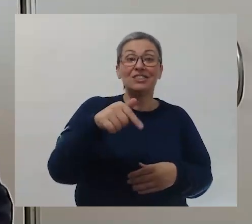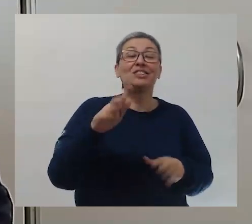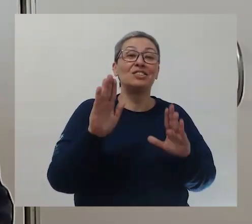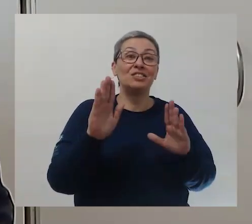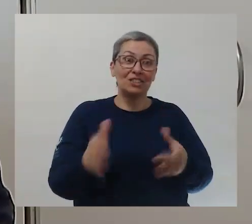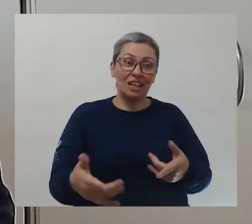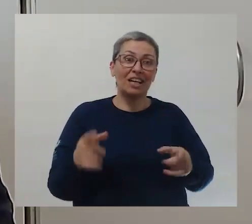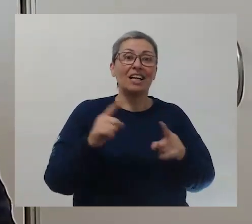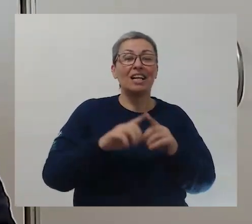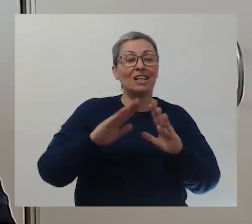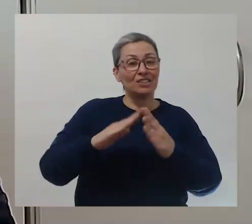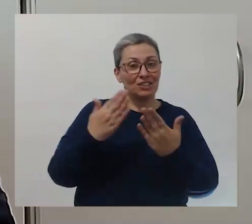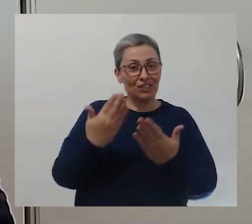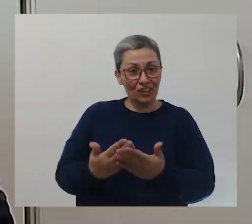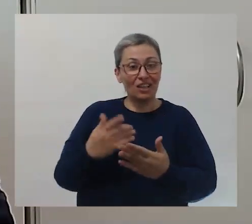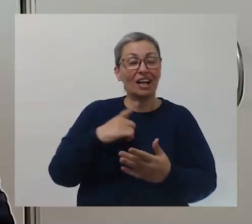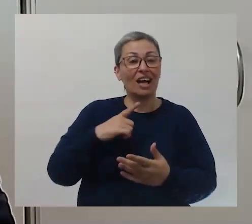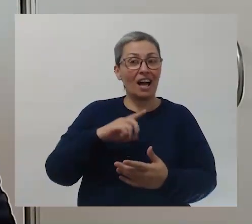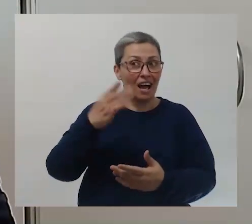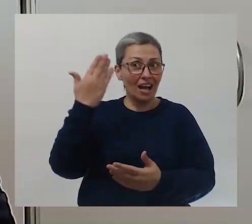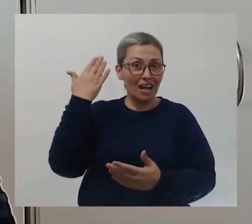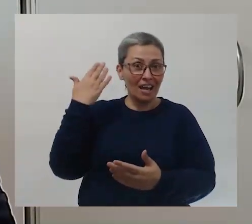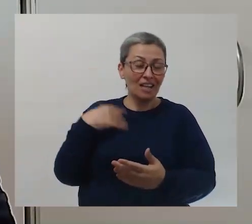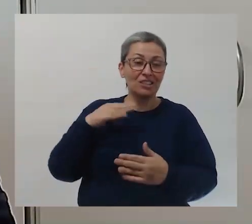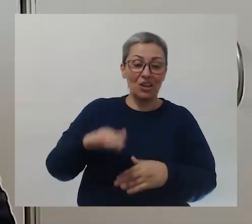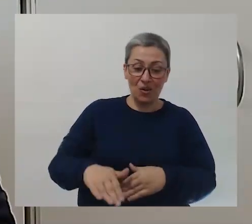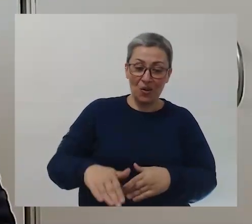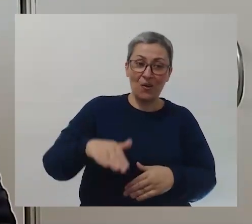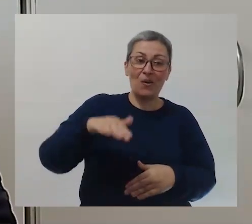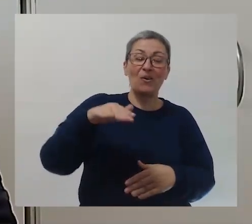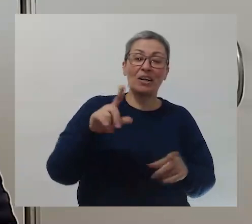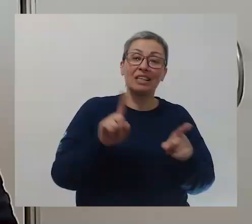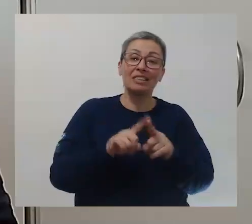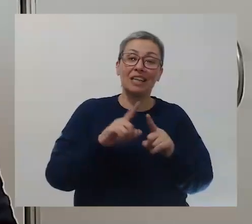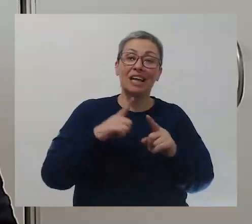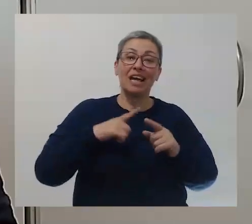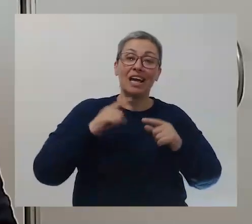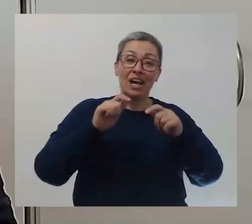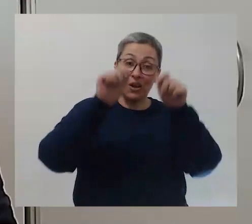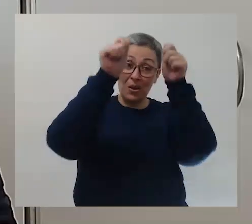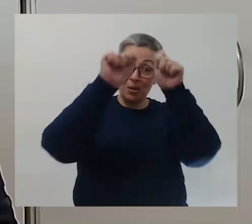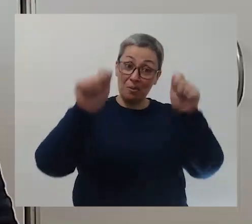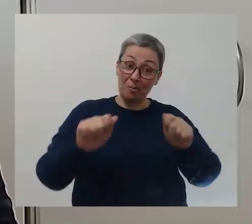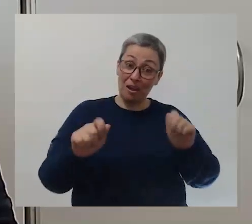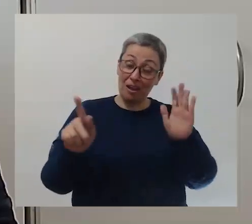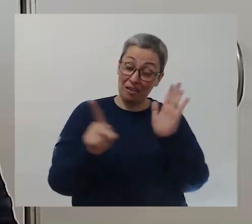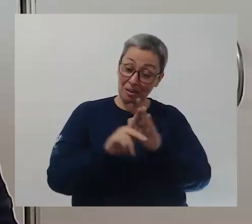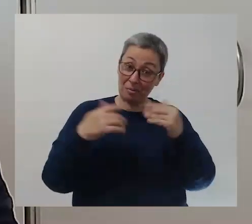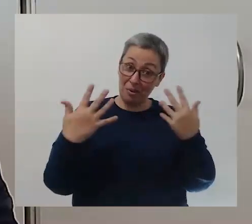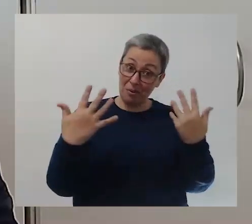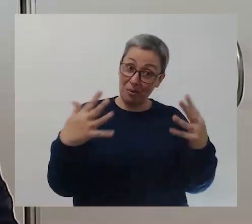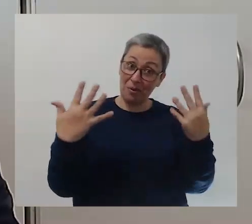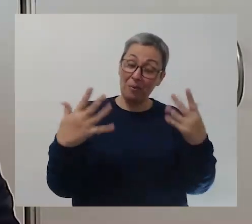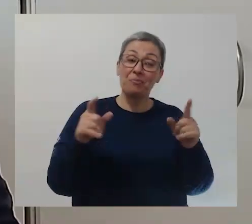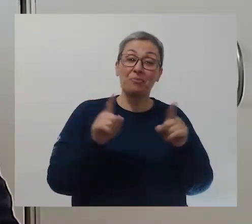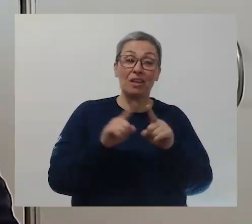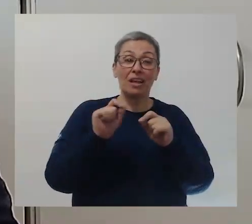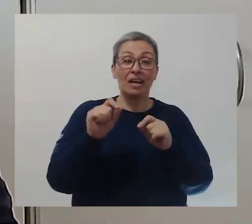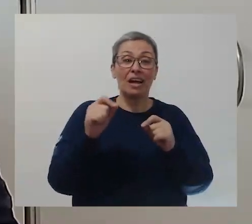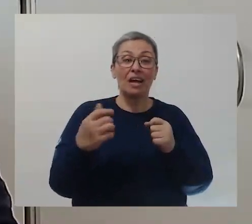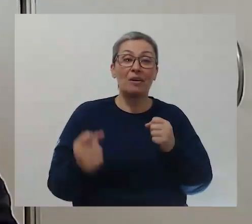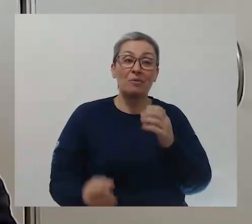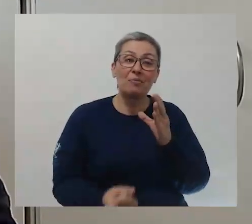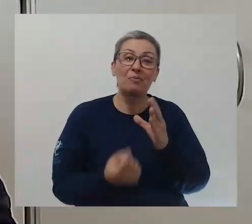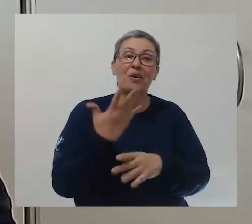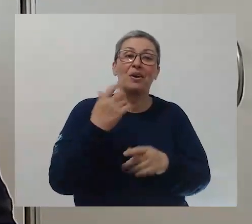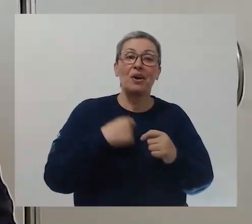anos. Lá na escola em que ela estudou enquanto era criança, tem uma estátua em sua homenagem. Ela é